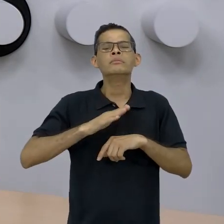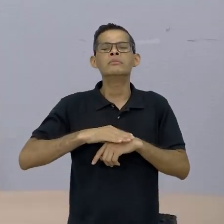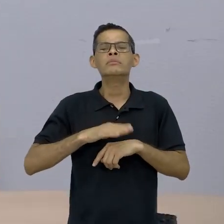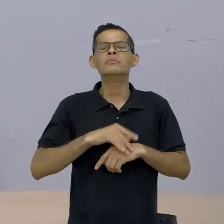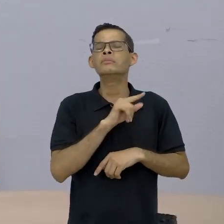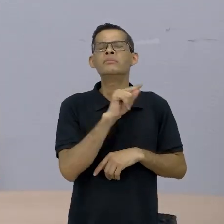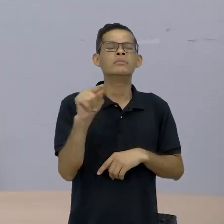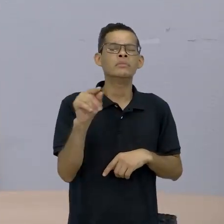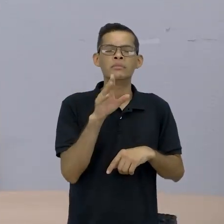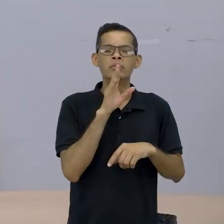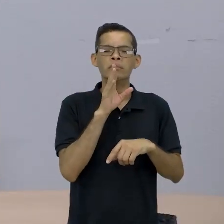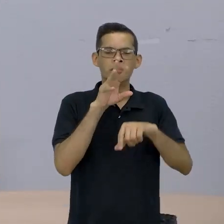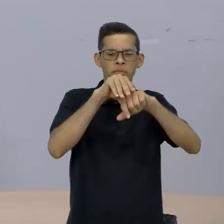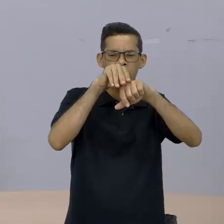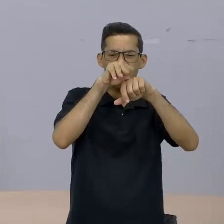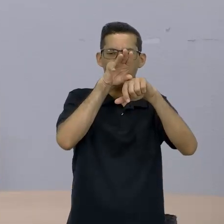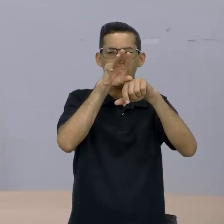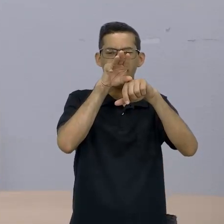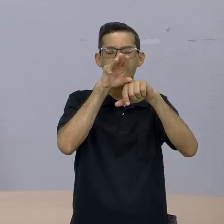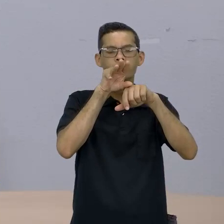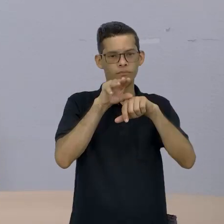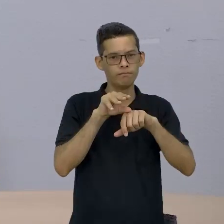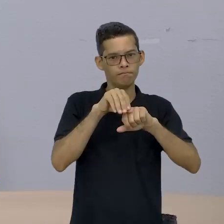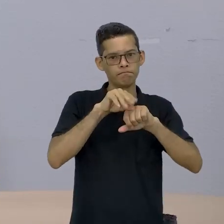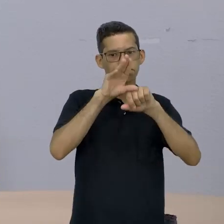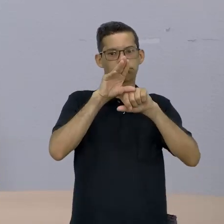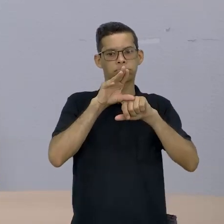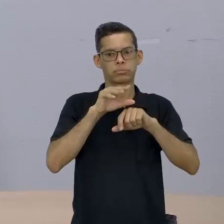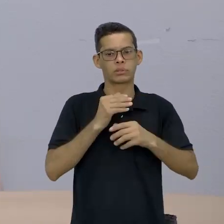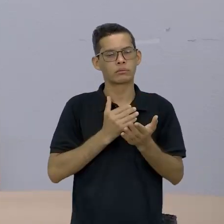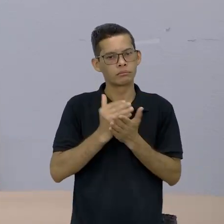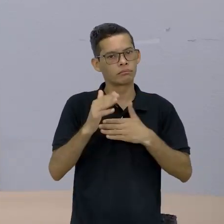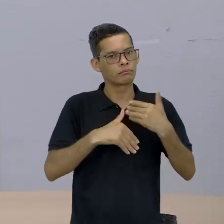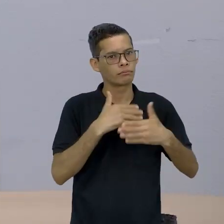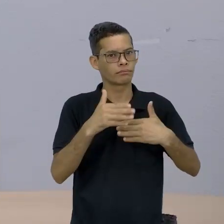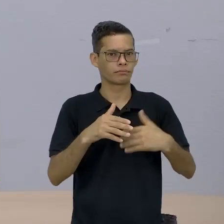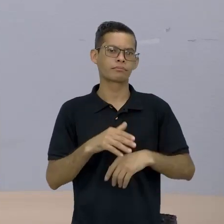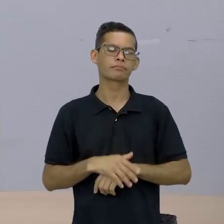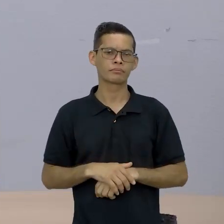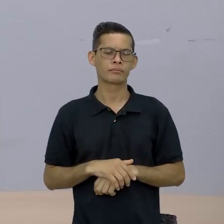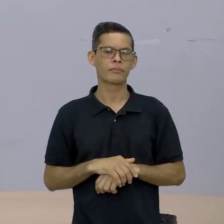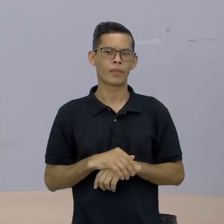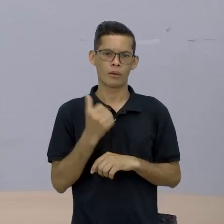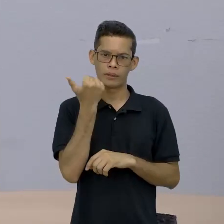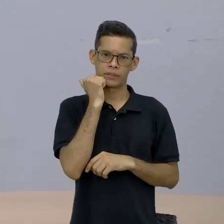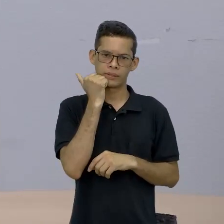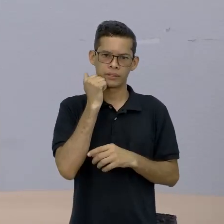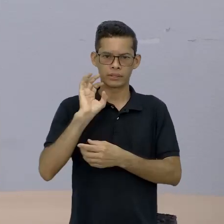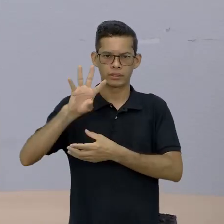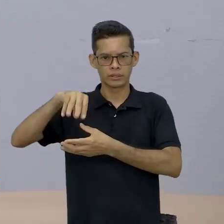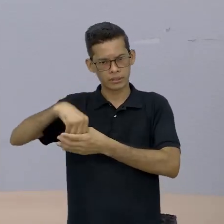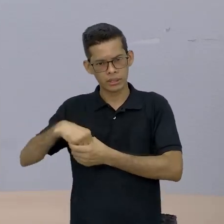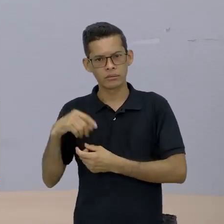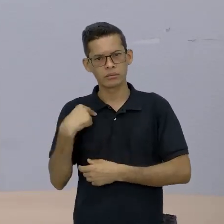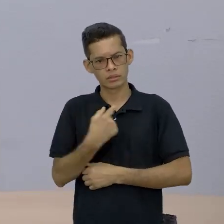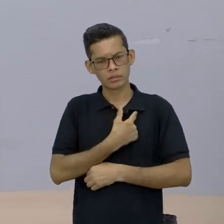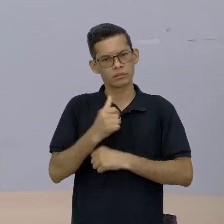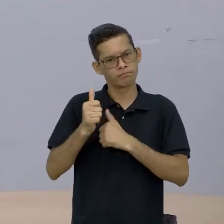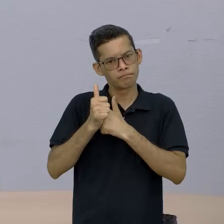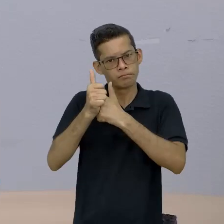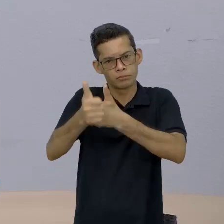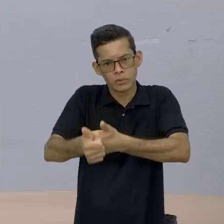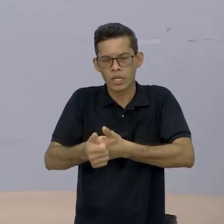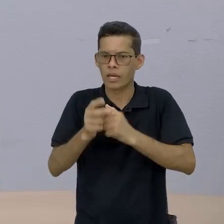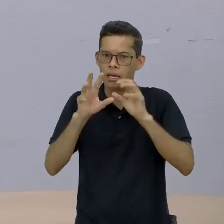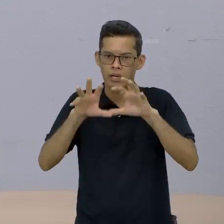Exato, o conhecimento. Começou a construir aí o conhecimento. E dentro da ciência, a gente segue mais ou menos essa mesma linha.